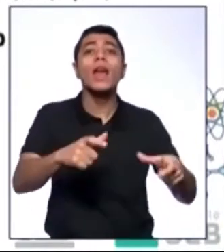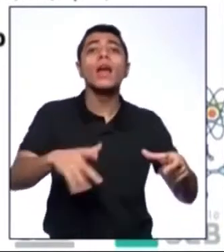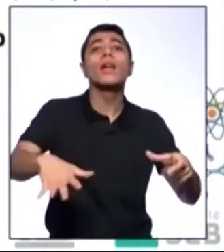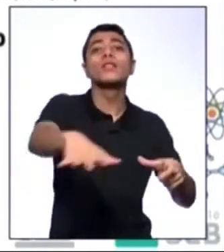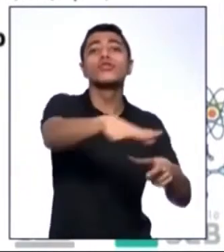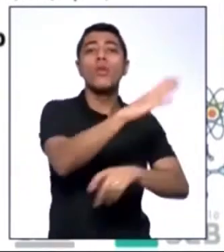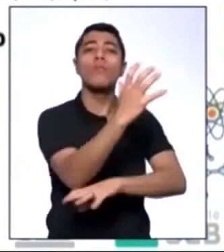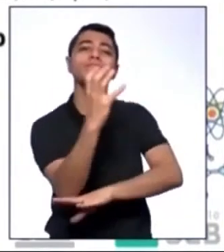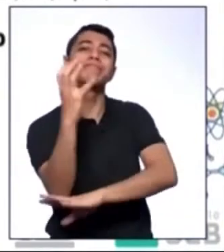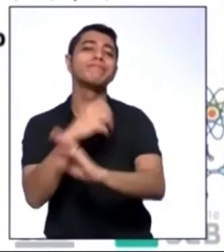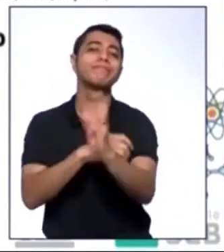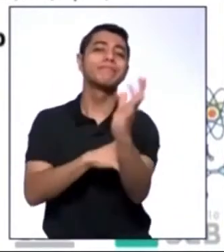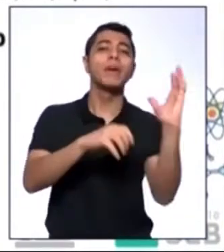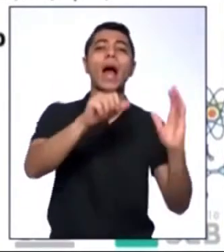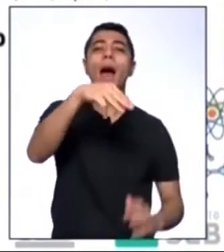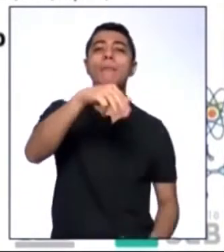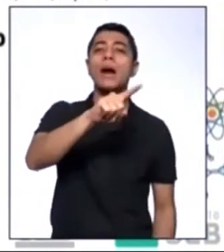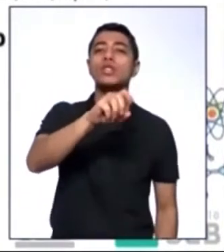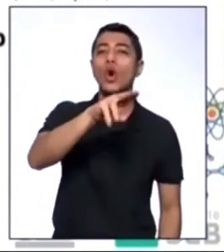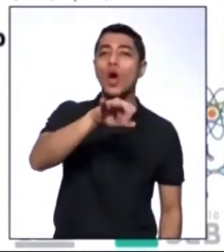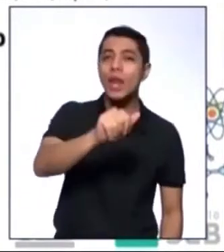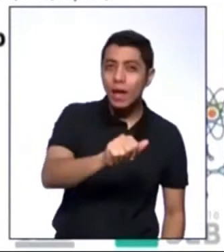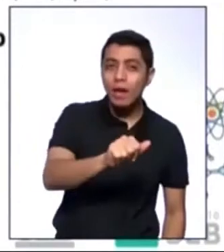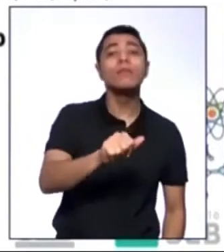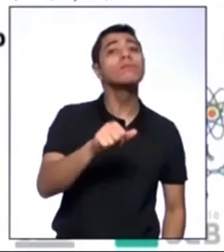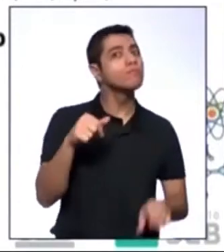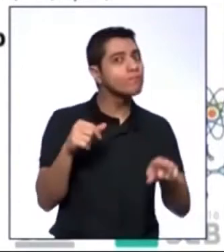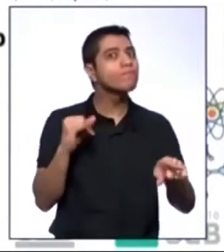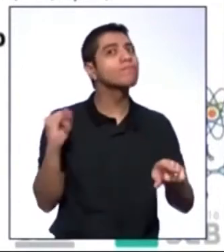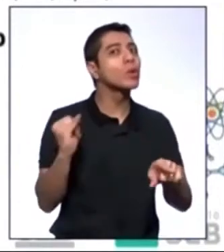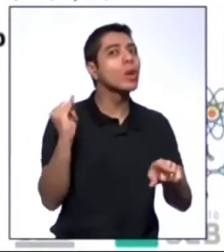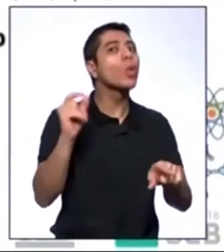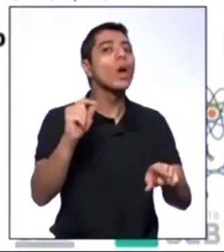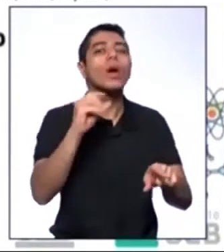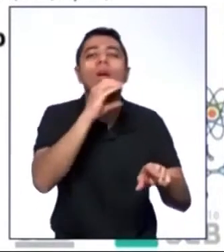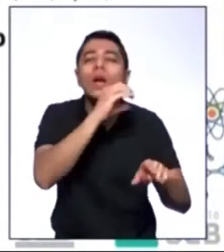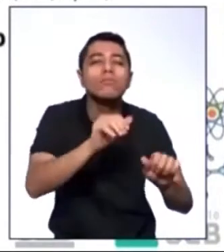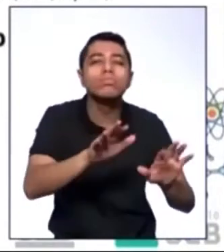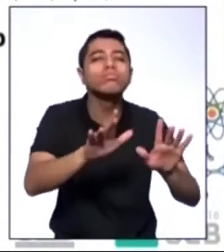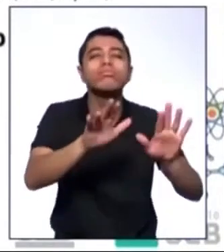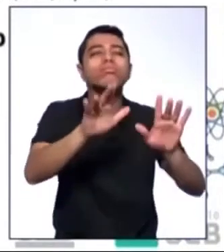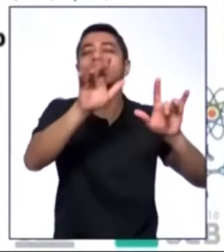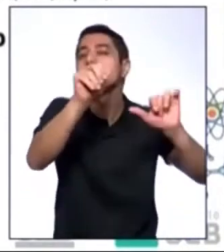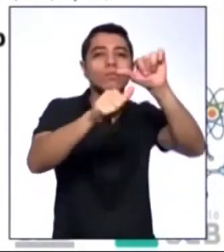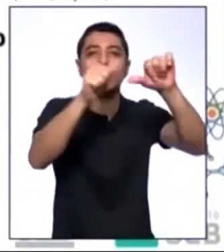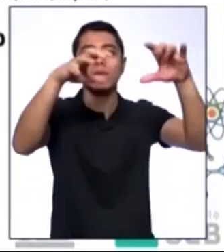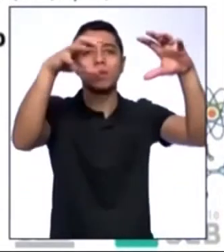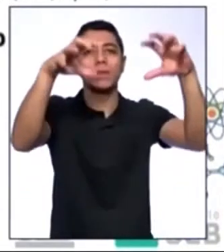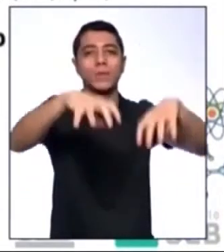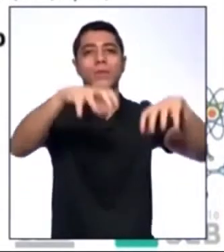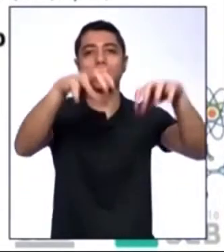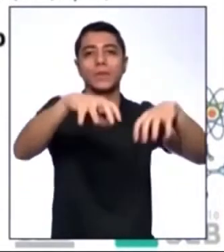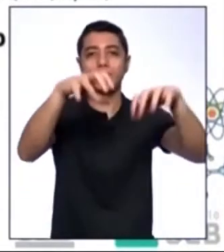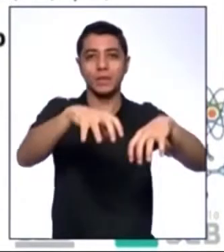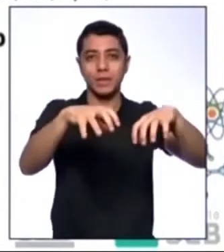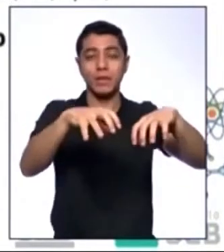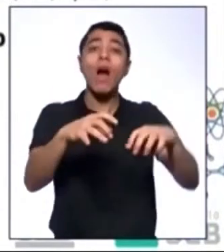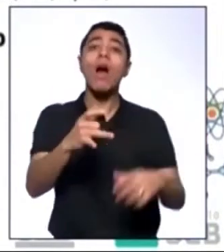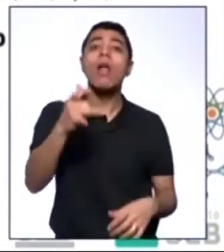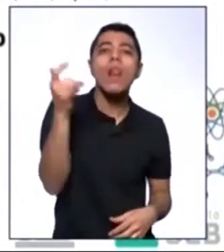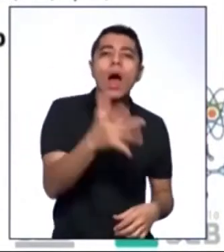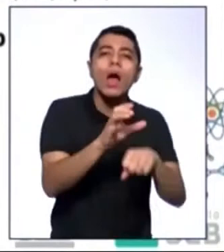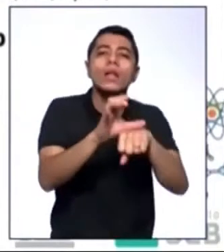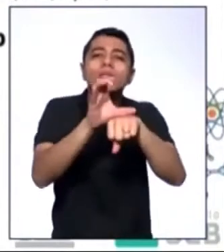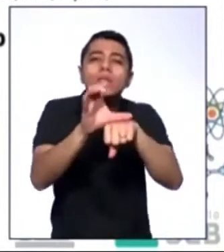importante mecanismo da atmosfera tropical. Muito bem, galera. Olha, a nebulosidade e o regime de precipitação determinam o